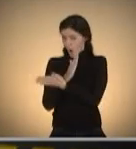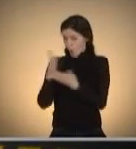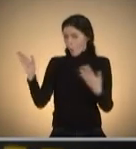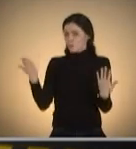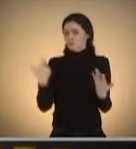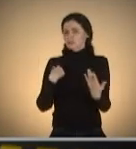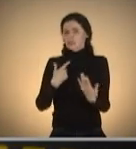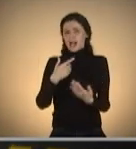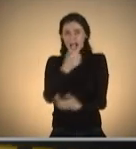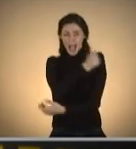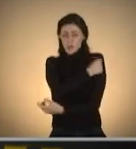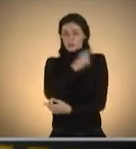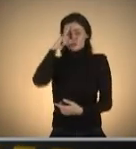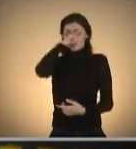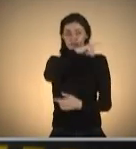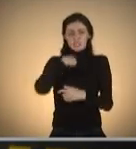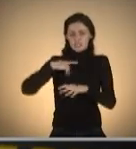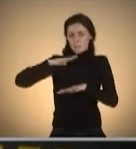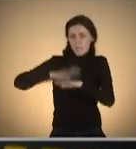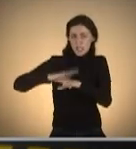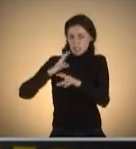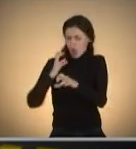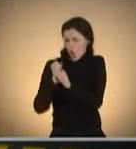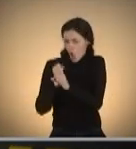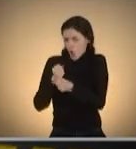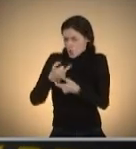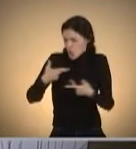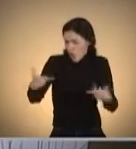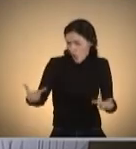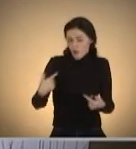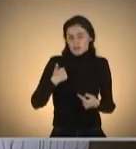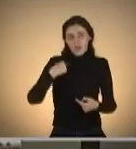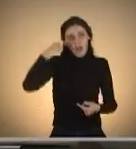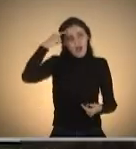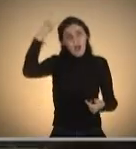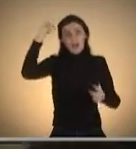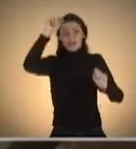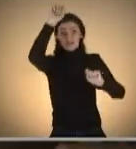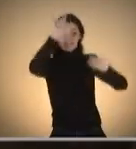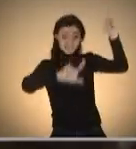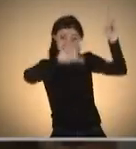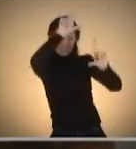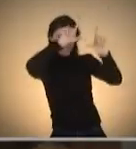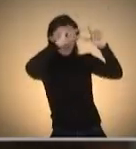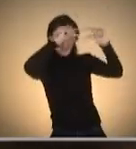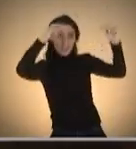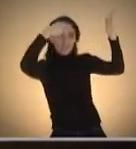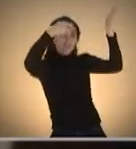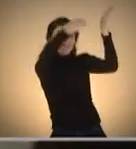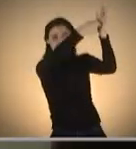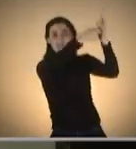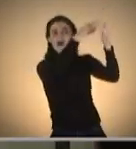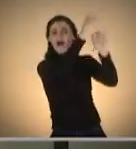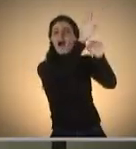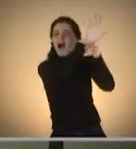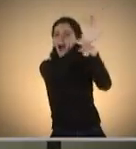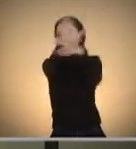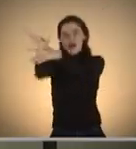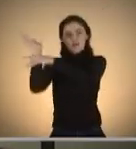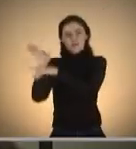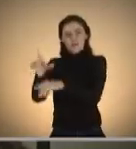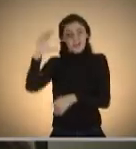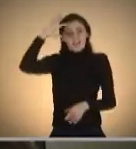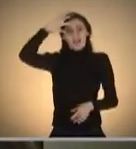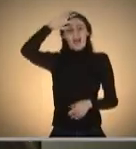certa dificuldade nas aulas de exatas, então a TV multimídia ela tem